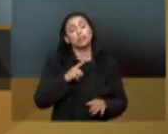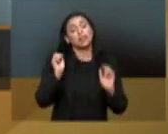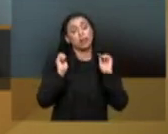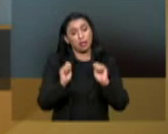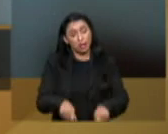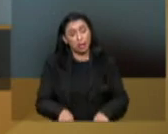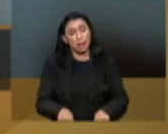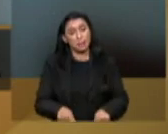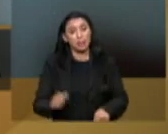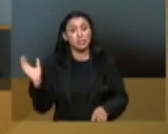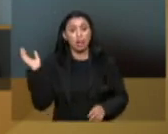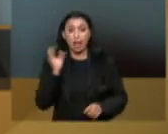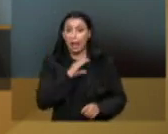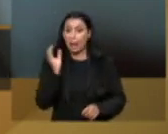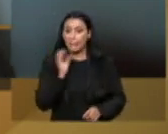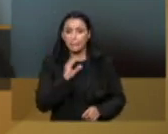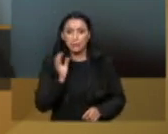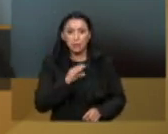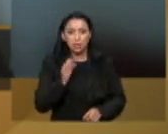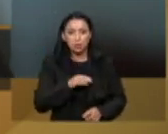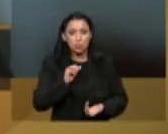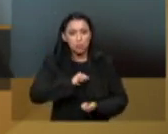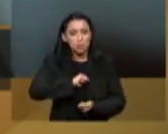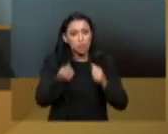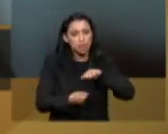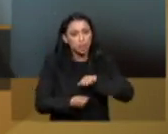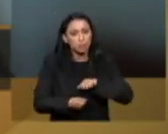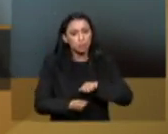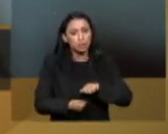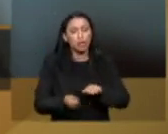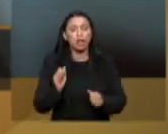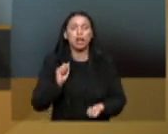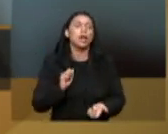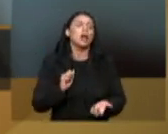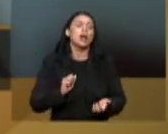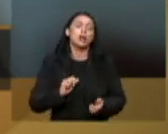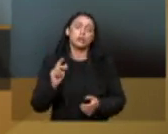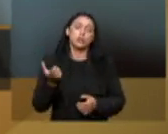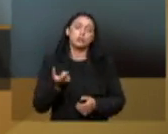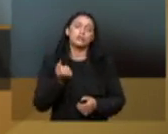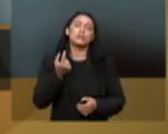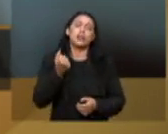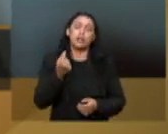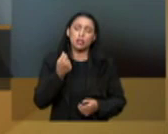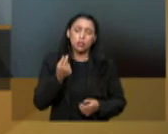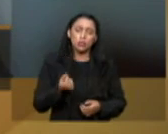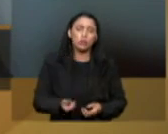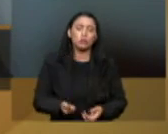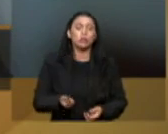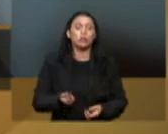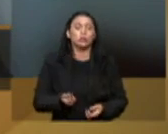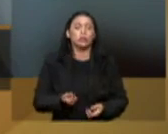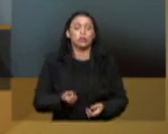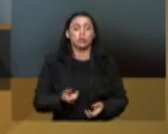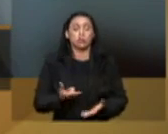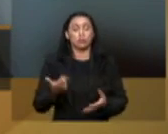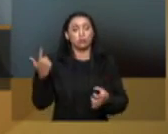de rapidamente adequar as cargas das tributações em tela à realidade